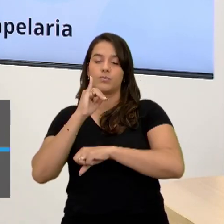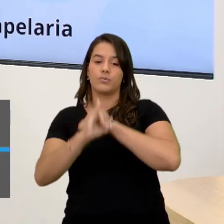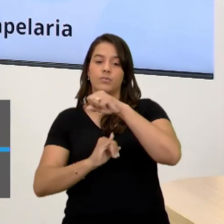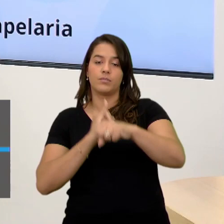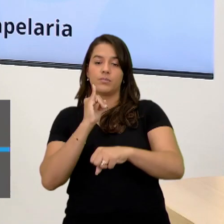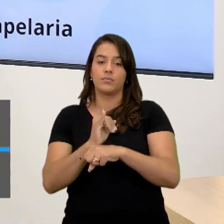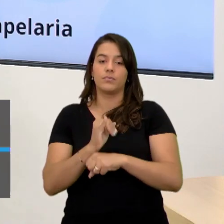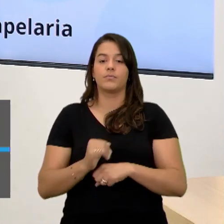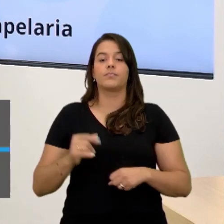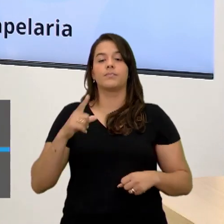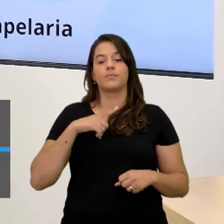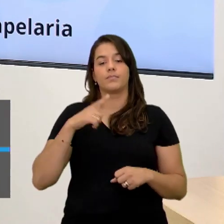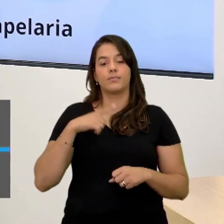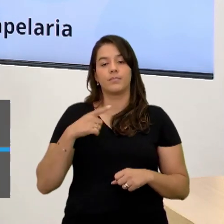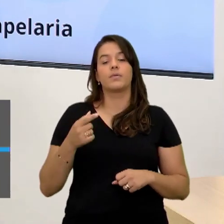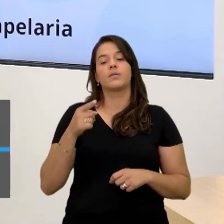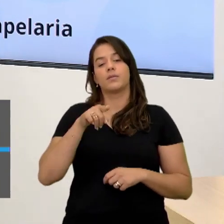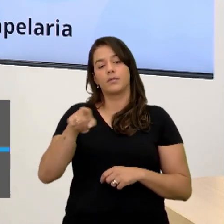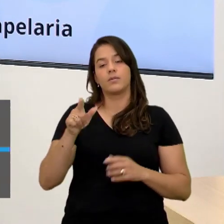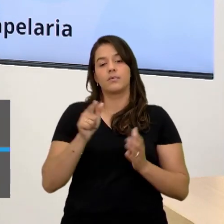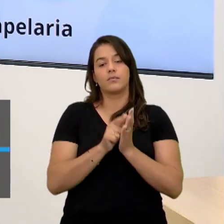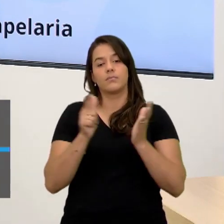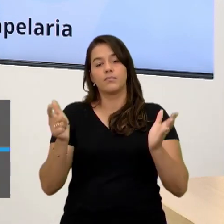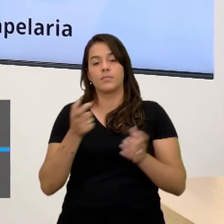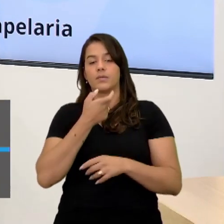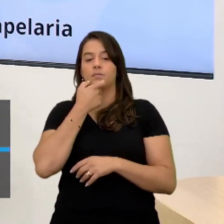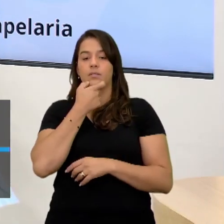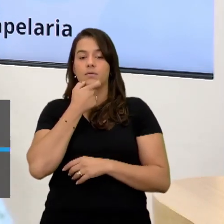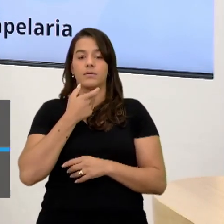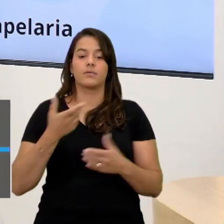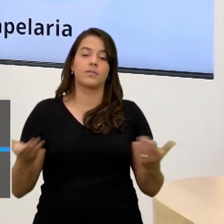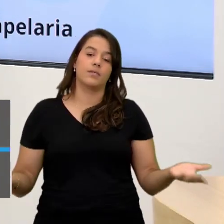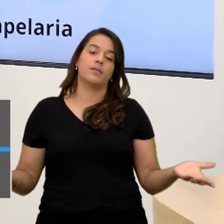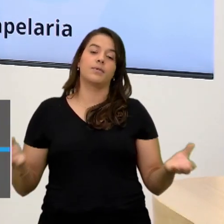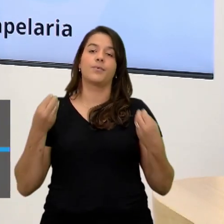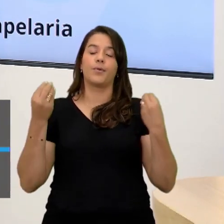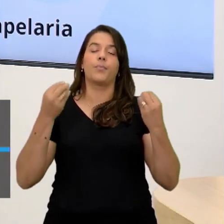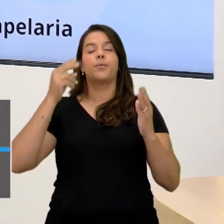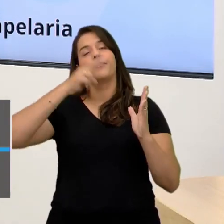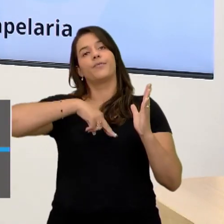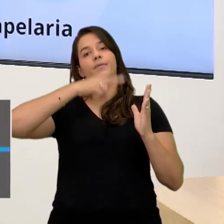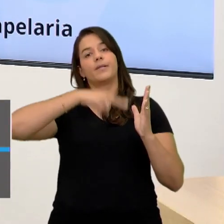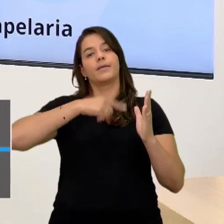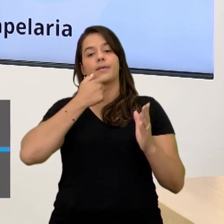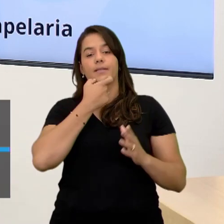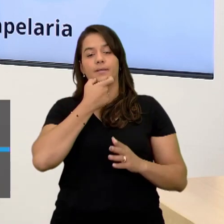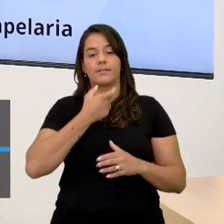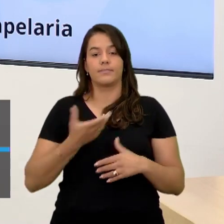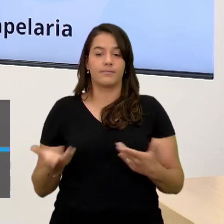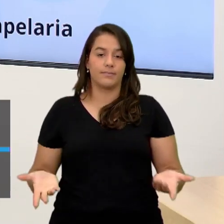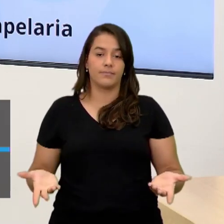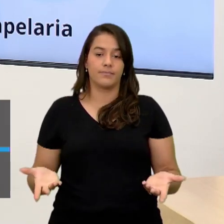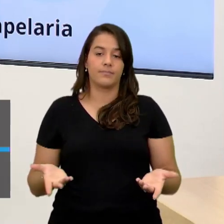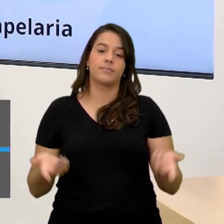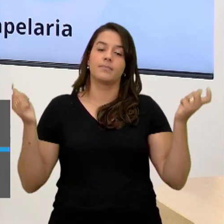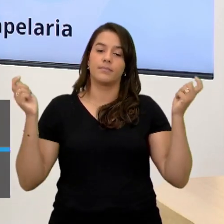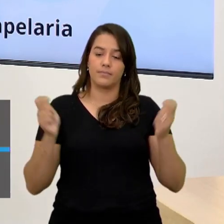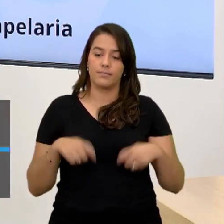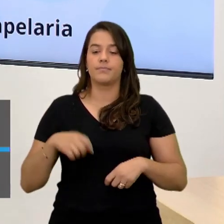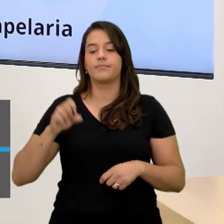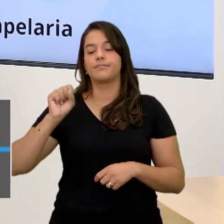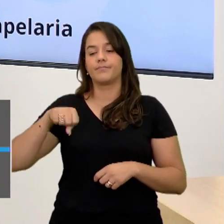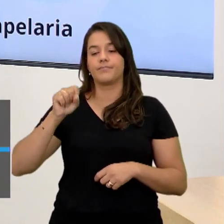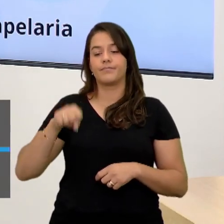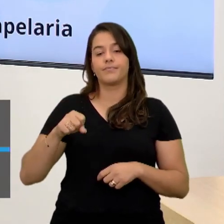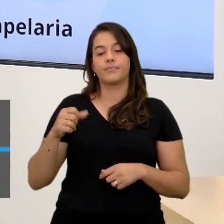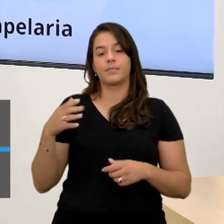lá, Jornal da Nova Zelândia, vai aparecer lá em inglês. Mas professor, como é que eu vou ler em inglês? Gente, é possível sim. Eu vou passar